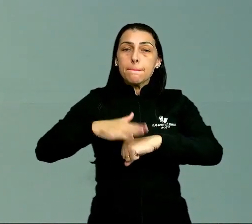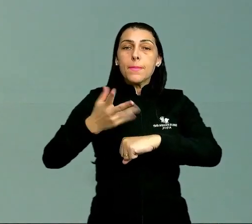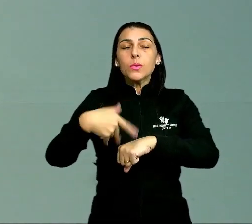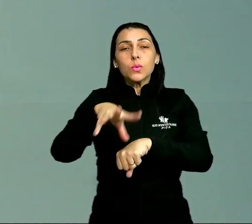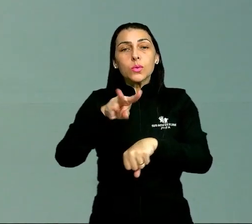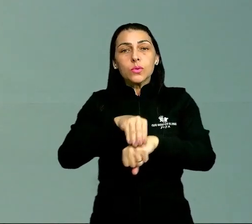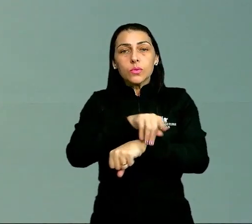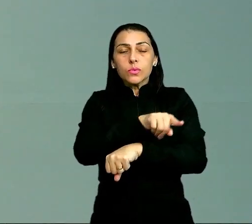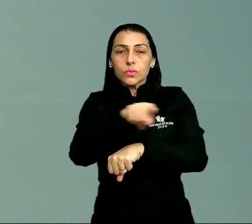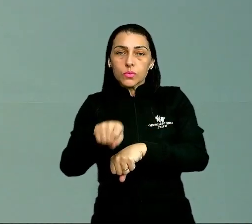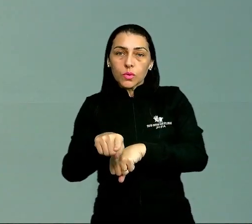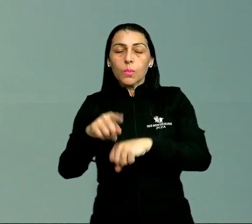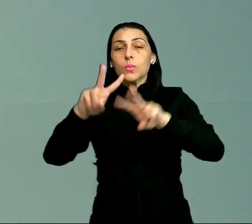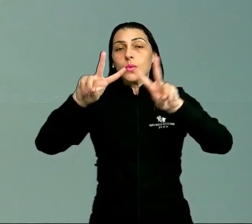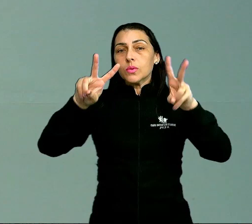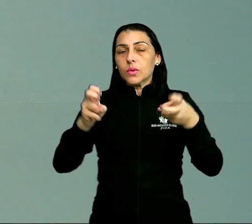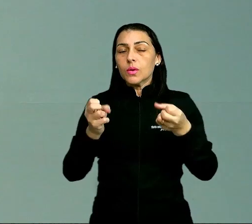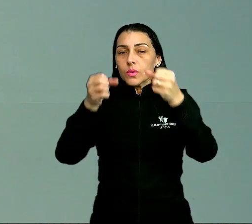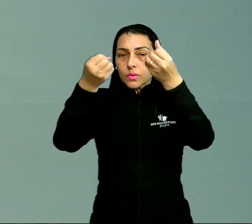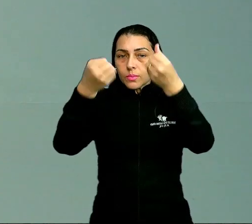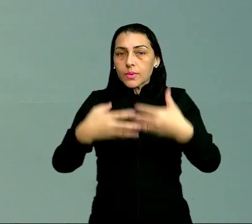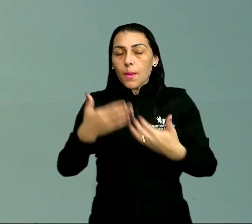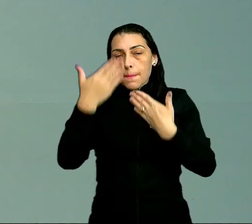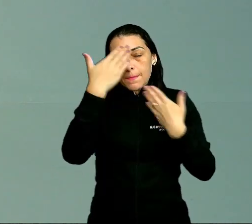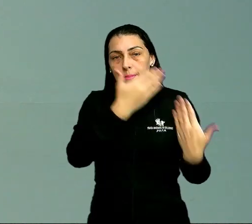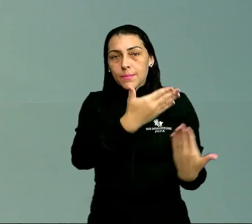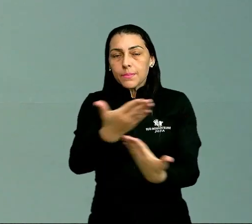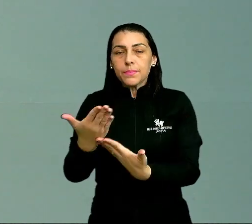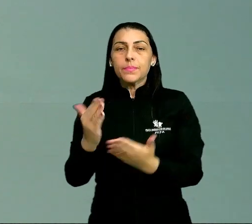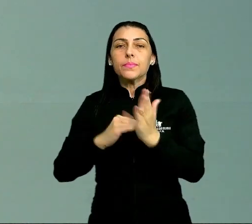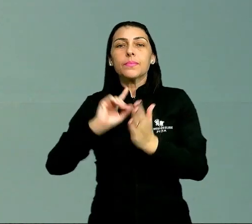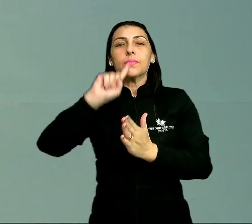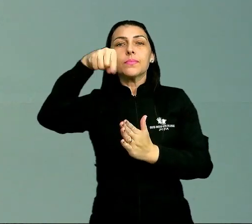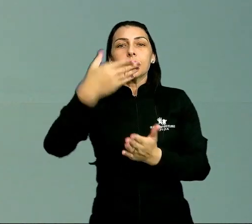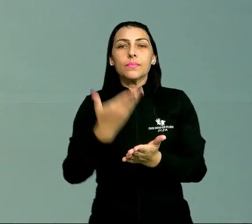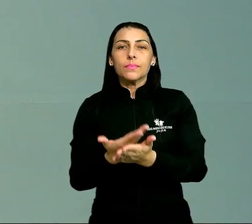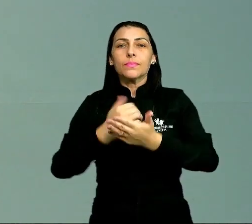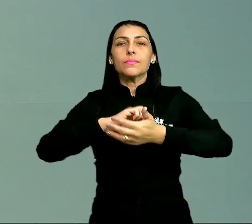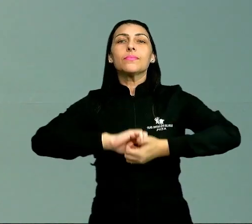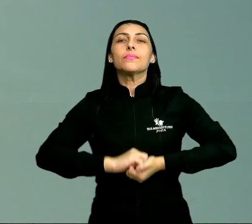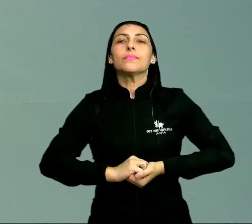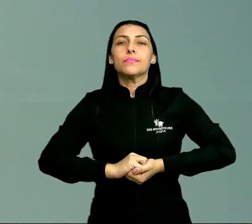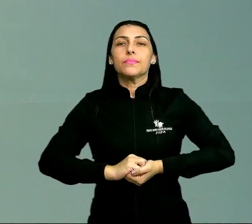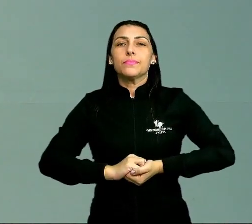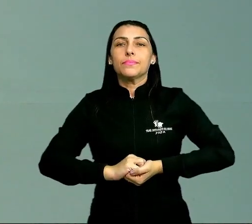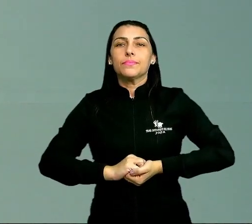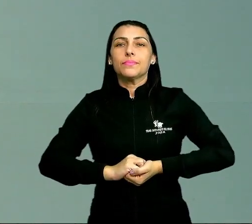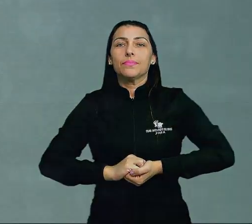mais o conhecimento sobre os assuntos tratados. Muito obrigado e até a próxima aula.